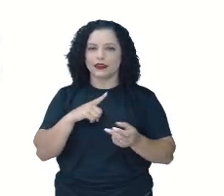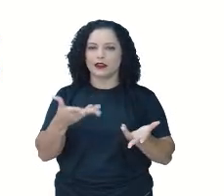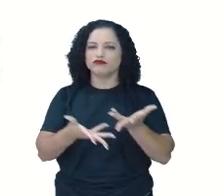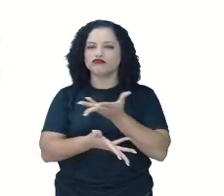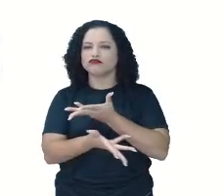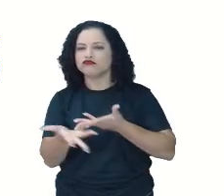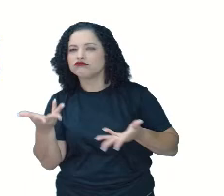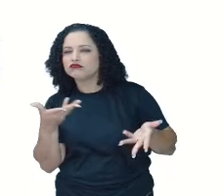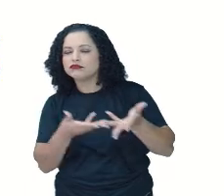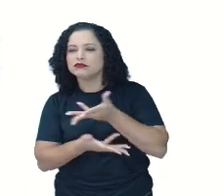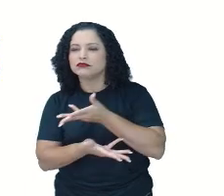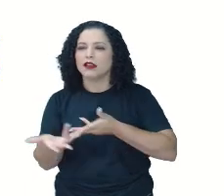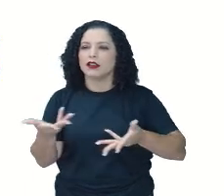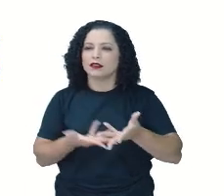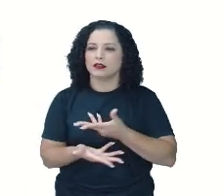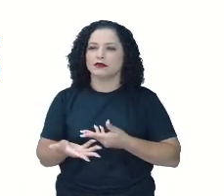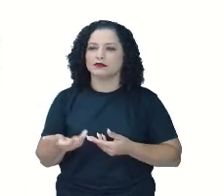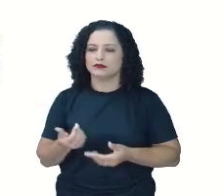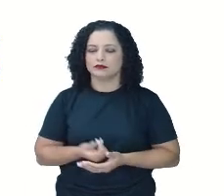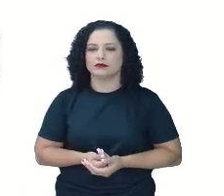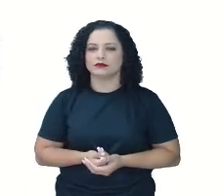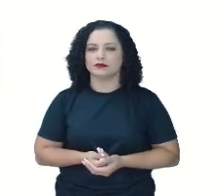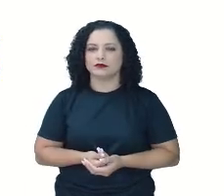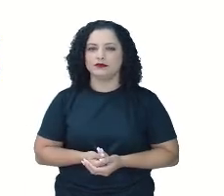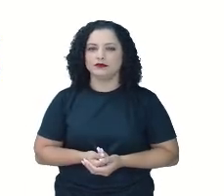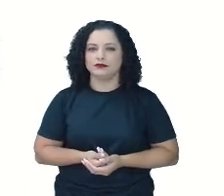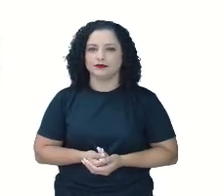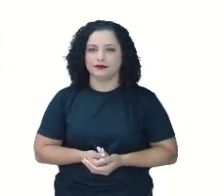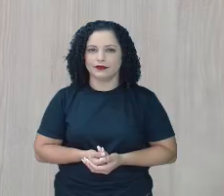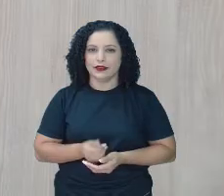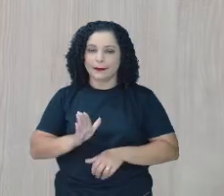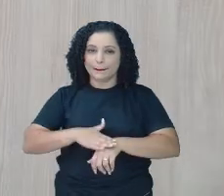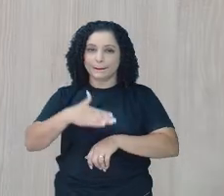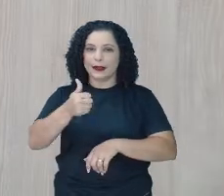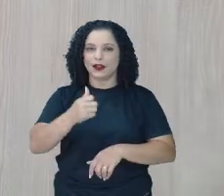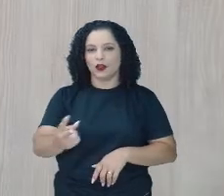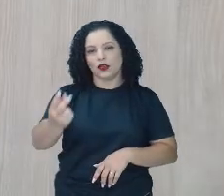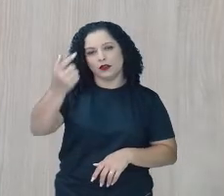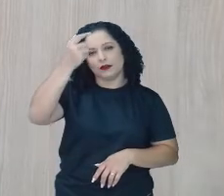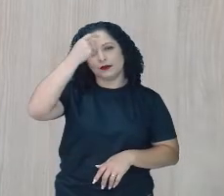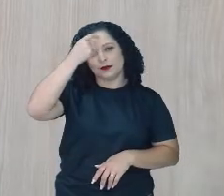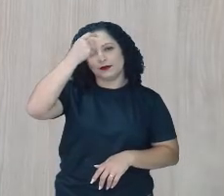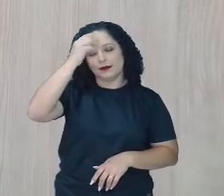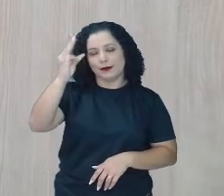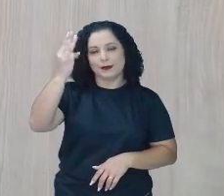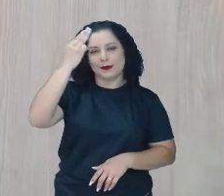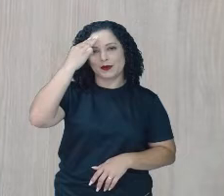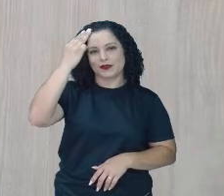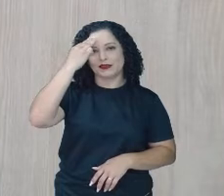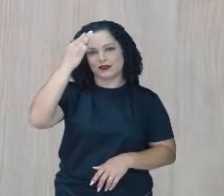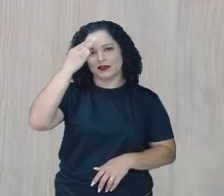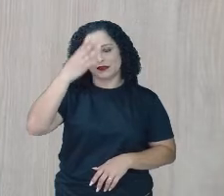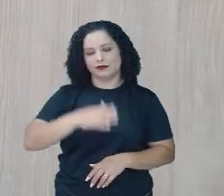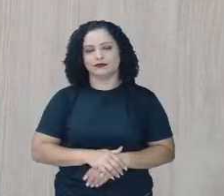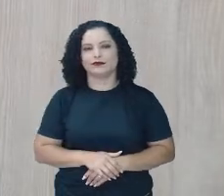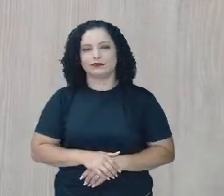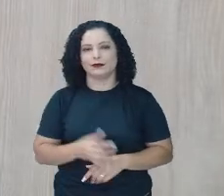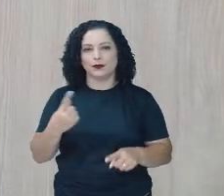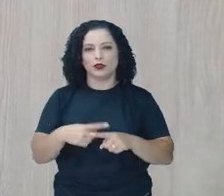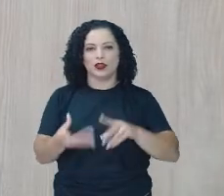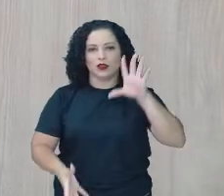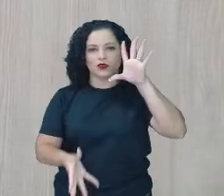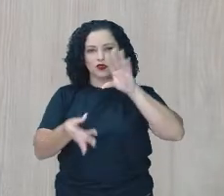é terminar a palavra com 2 vogais e um S, tá? Fica melhor de decorar a regra assim, porque transforma 2, 4 regras em uma